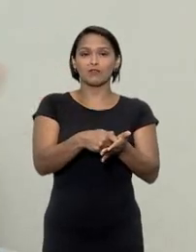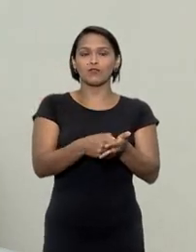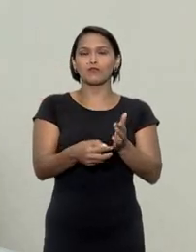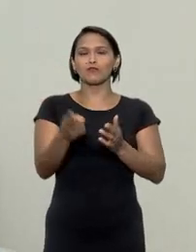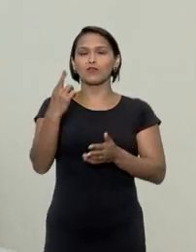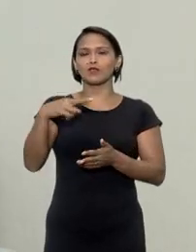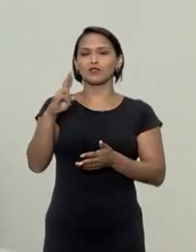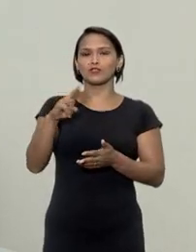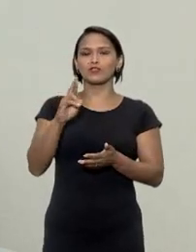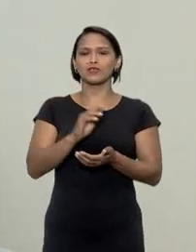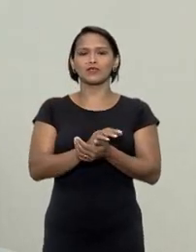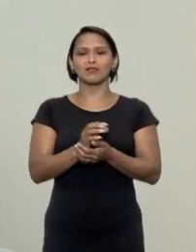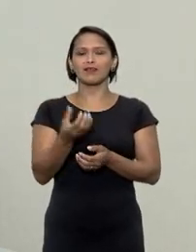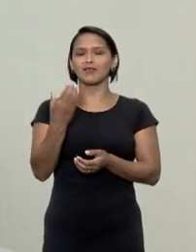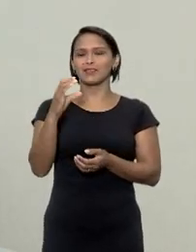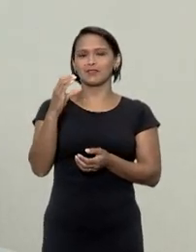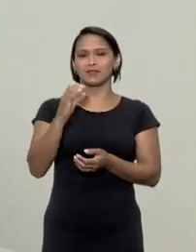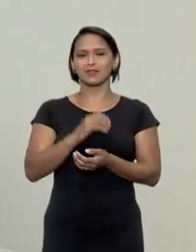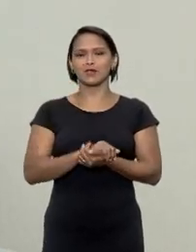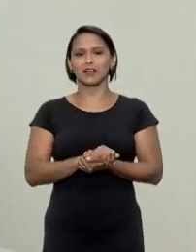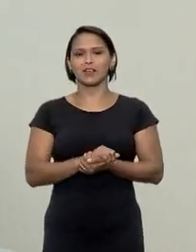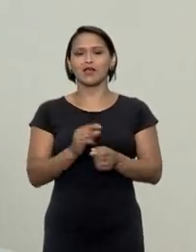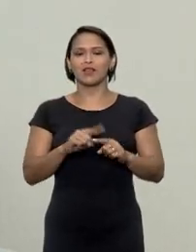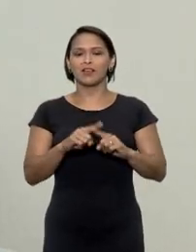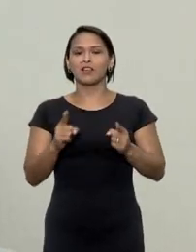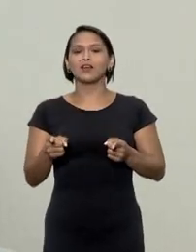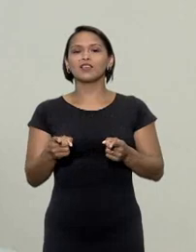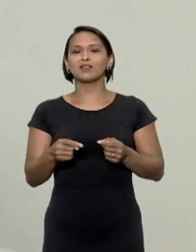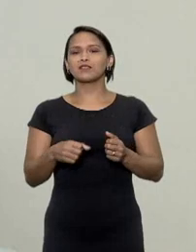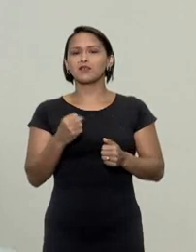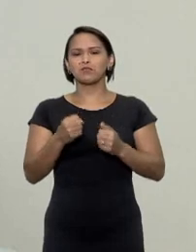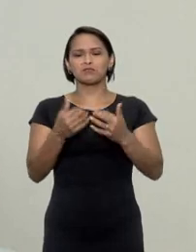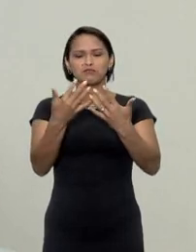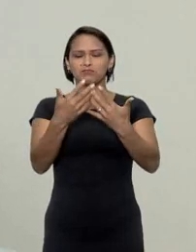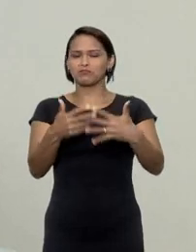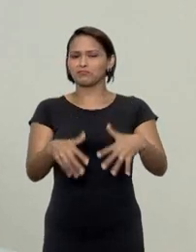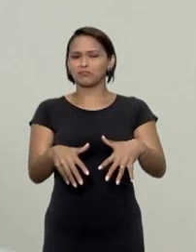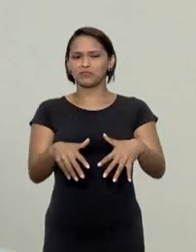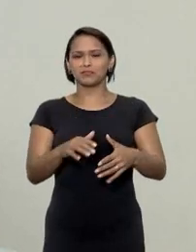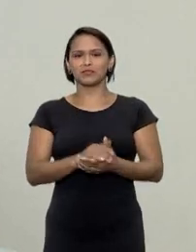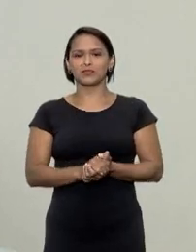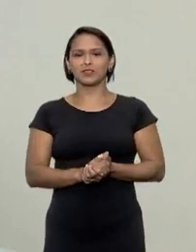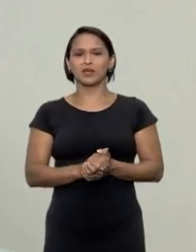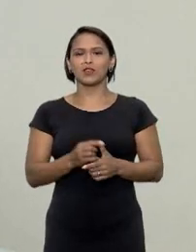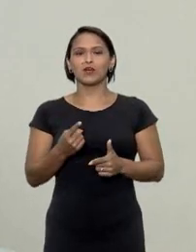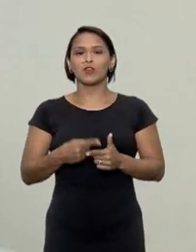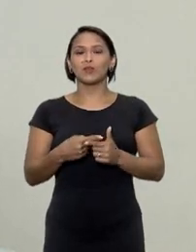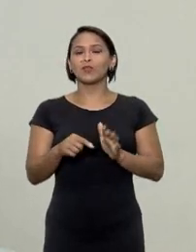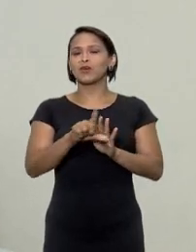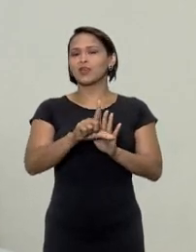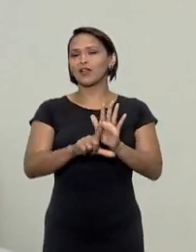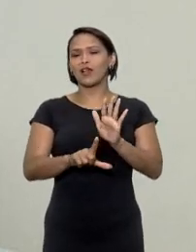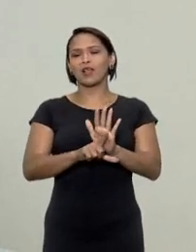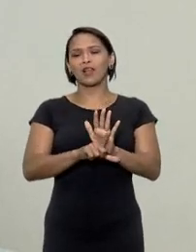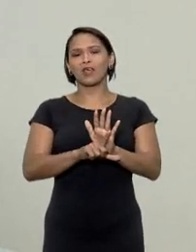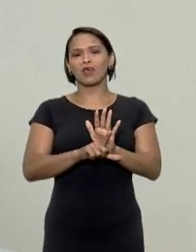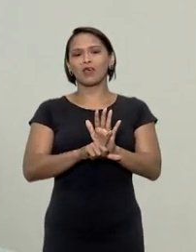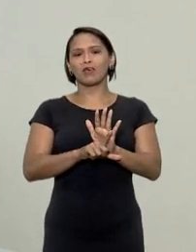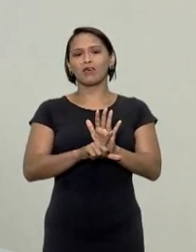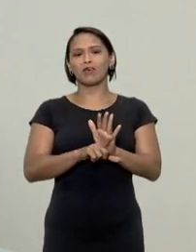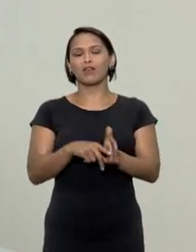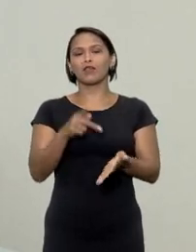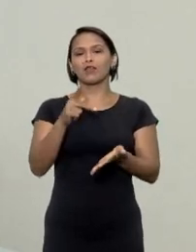dívida tributária era uma dívida de natureza civil então a penhora foi totalmente desconstituída por isso porque a exceção da lei não